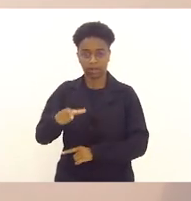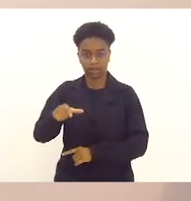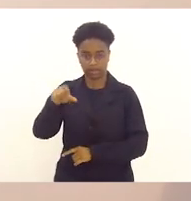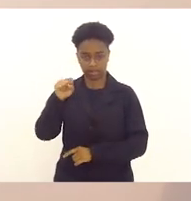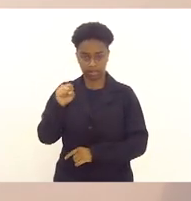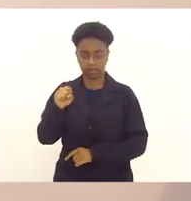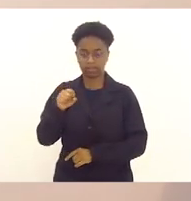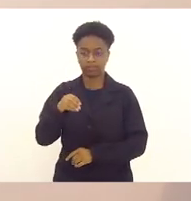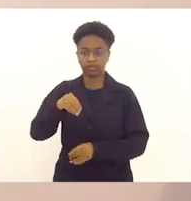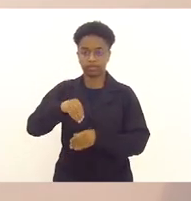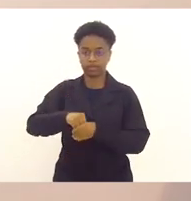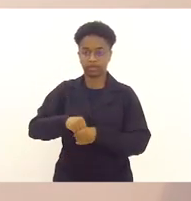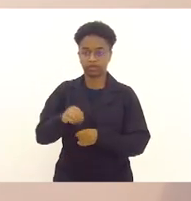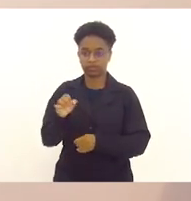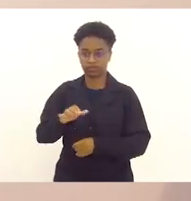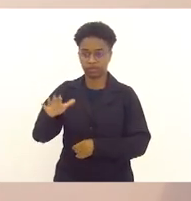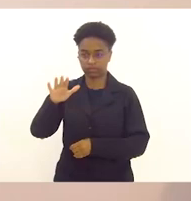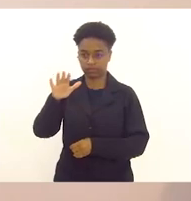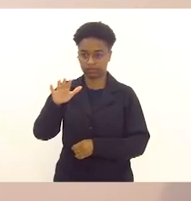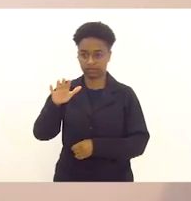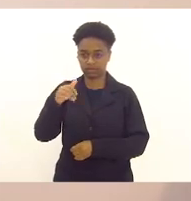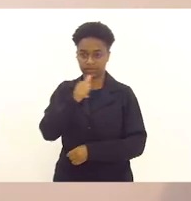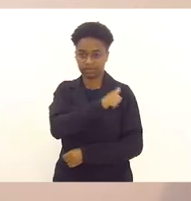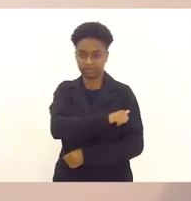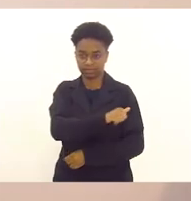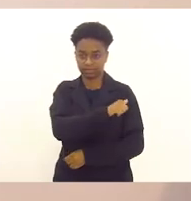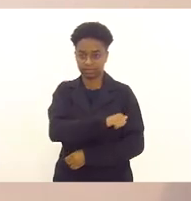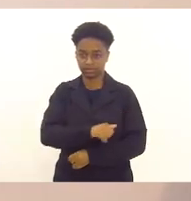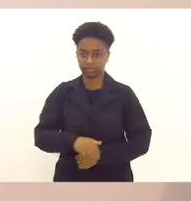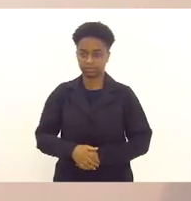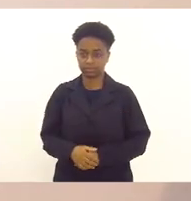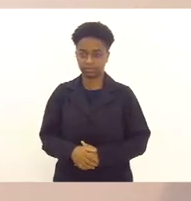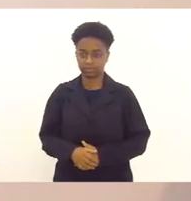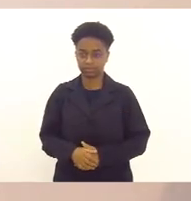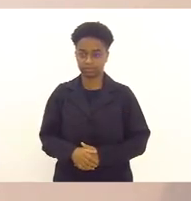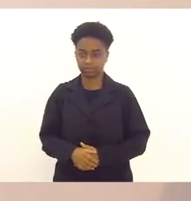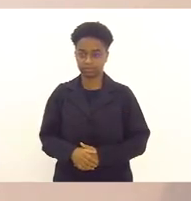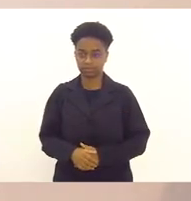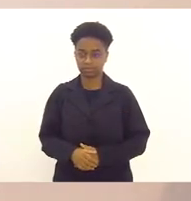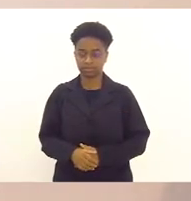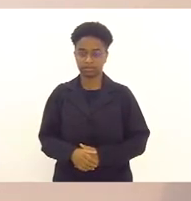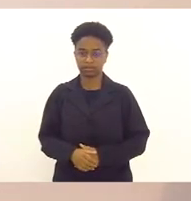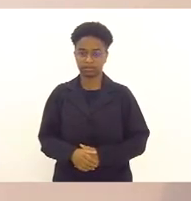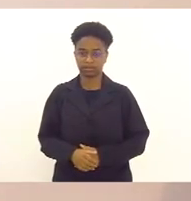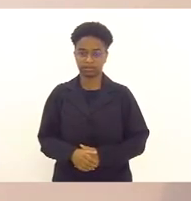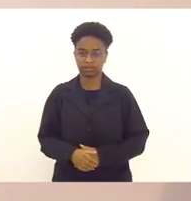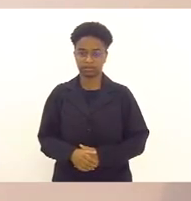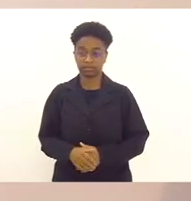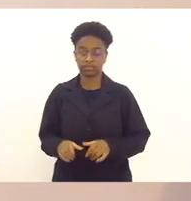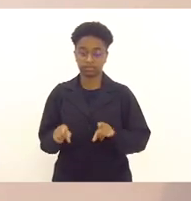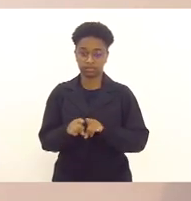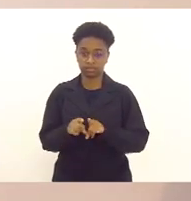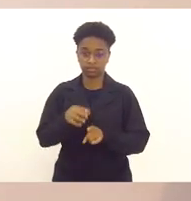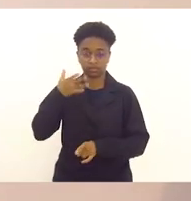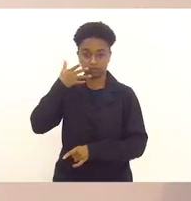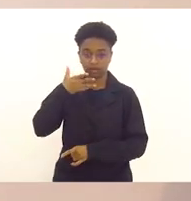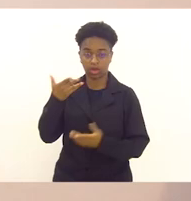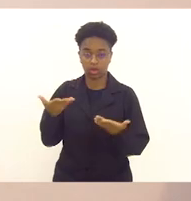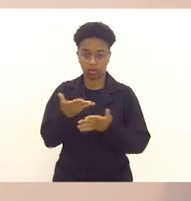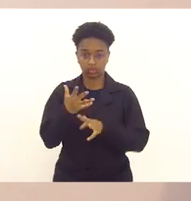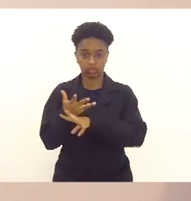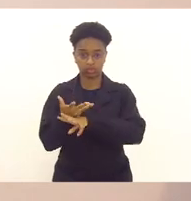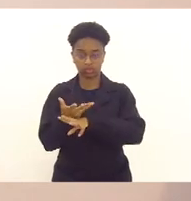em territórios de favela no Rio de Janeiro no Rio de Janeiro a minha fala hoje será